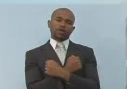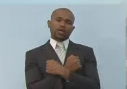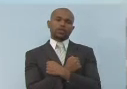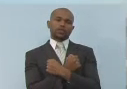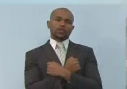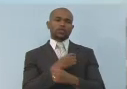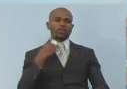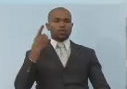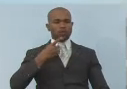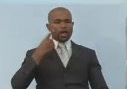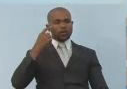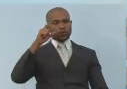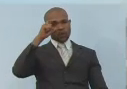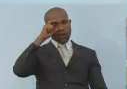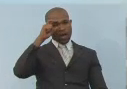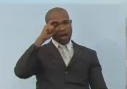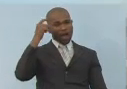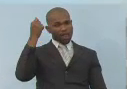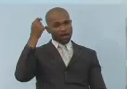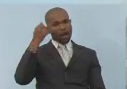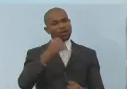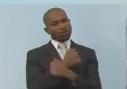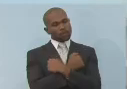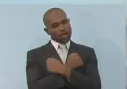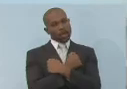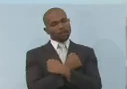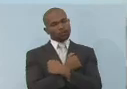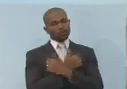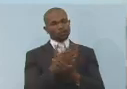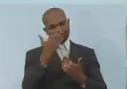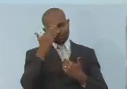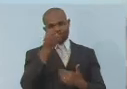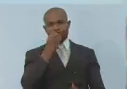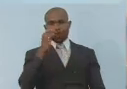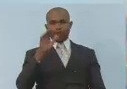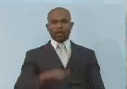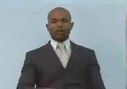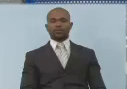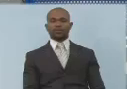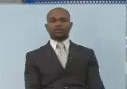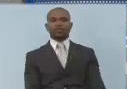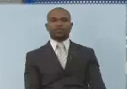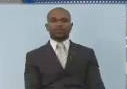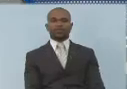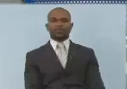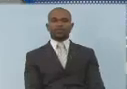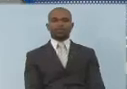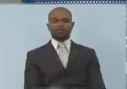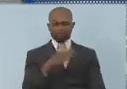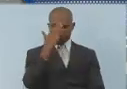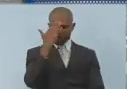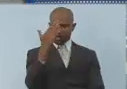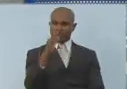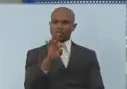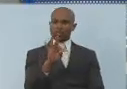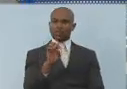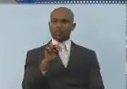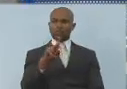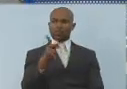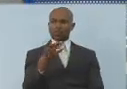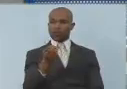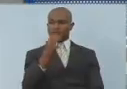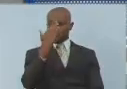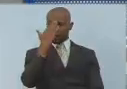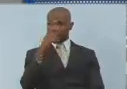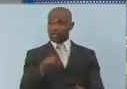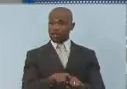do deputado Alencar. Obrigado pela atenção a mim dispensada. Boa tarde a todos. Obrigado, Toninho. E agradecer também